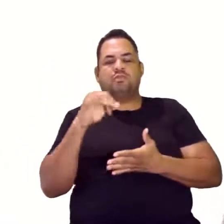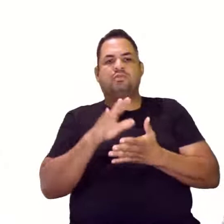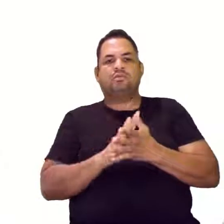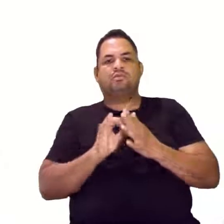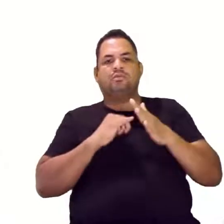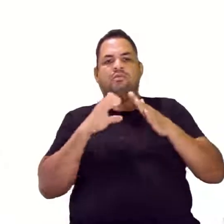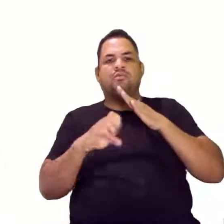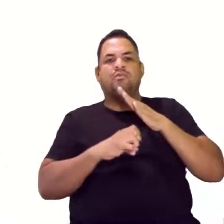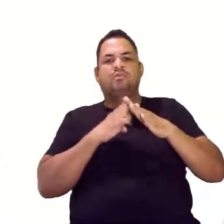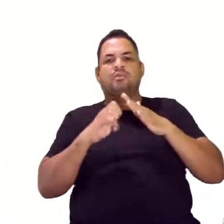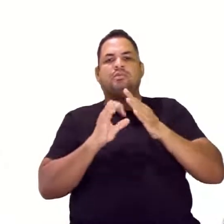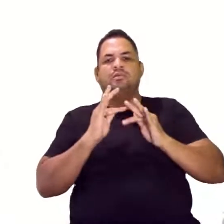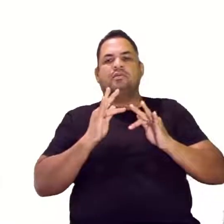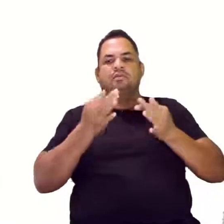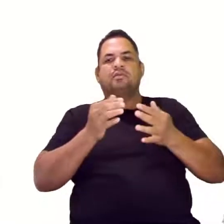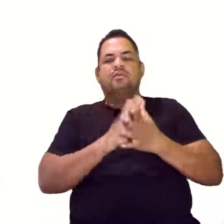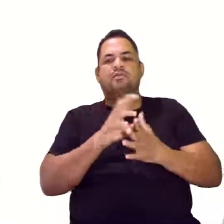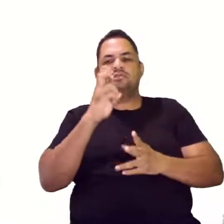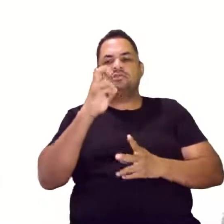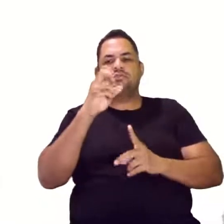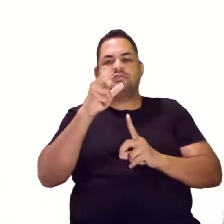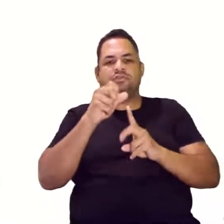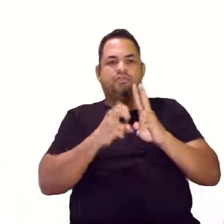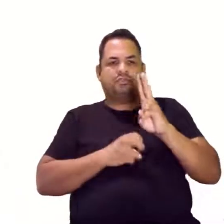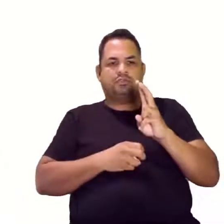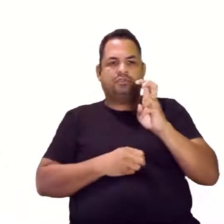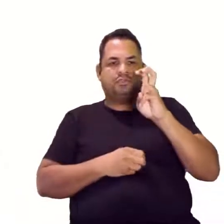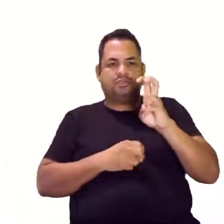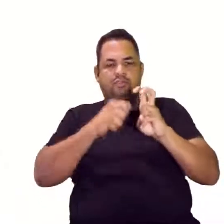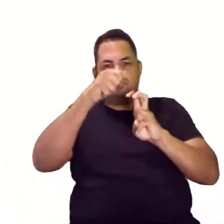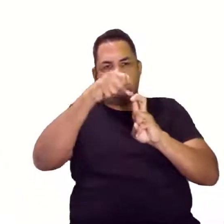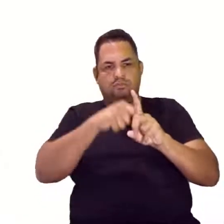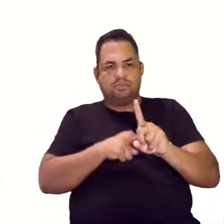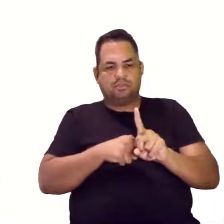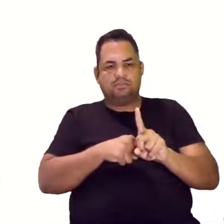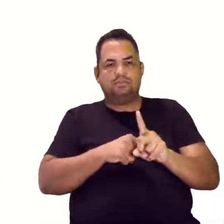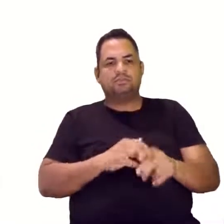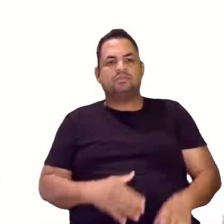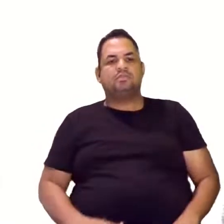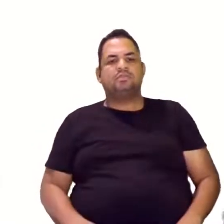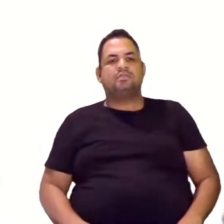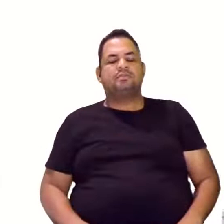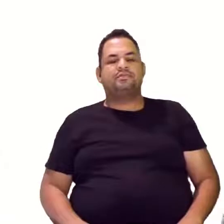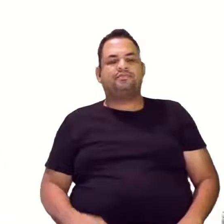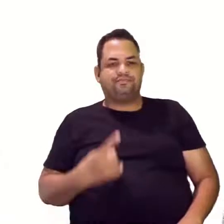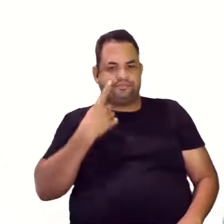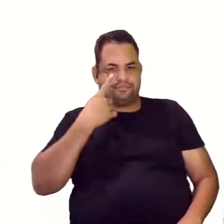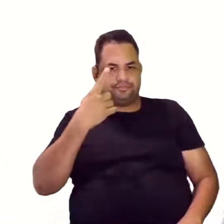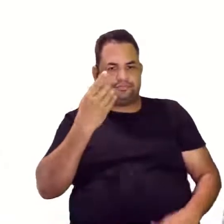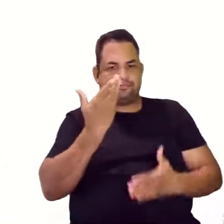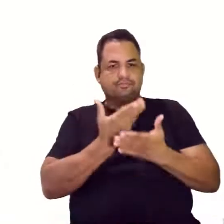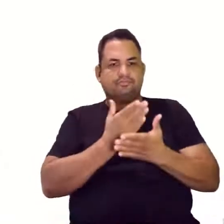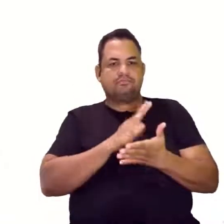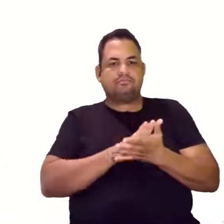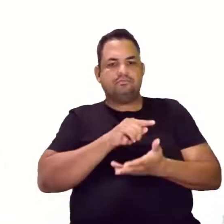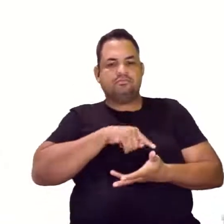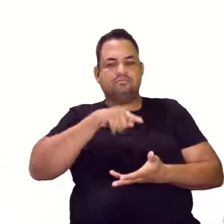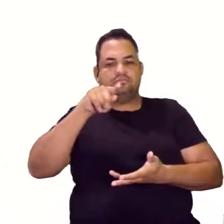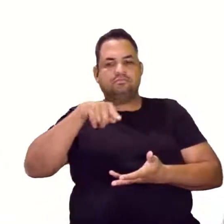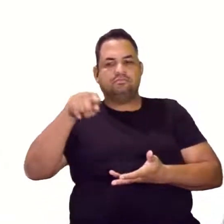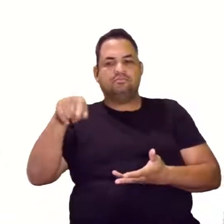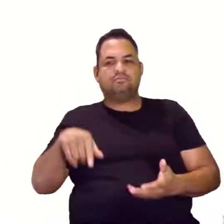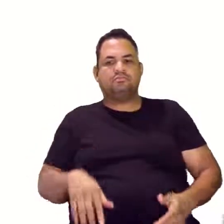empresa ao final dos 5 primeiros meses de um dado ano. Então, lá vem gráfico, né? Lá vem a interpretação do gráfico. Então